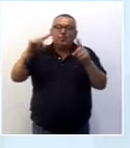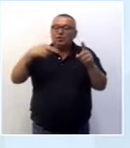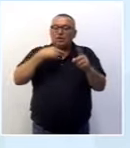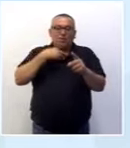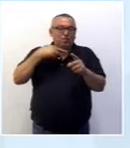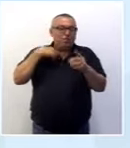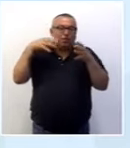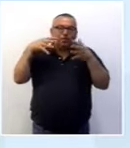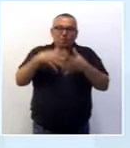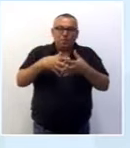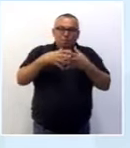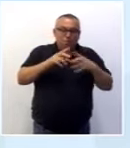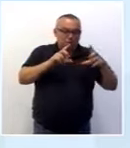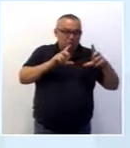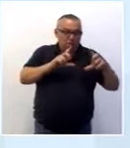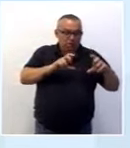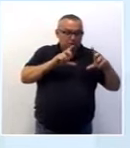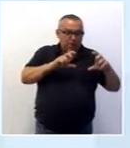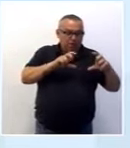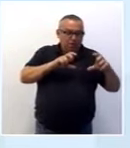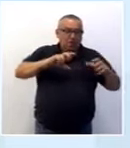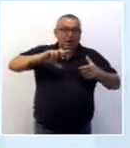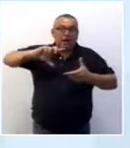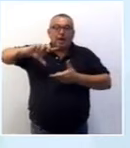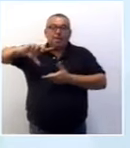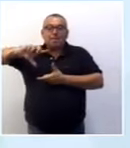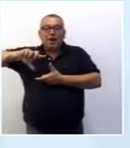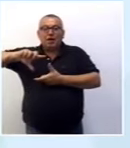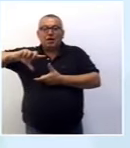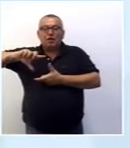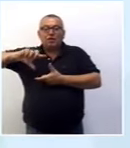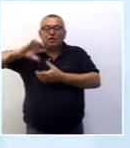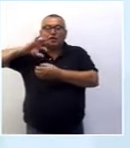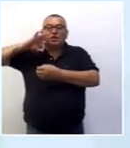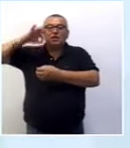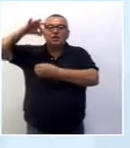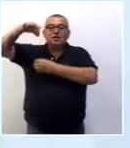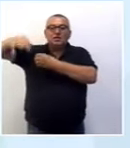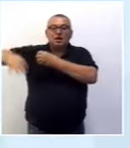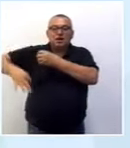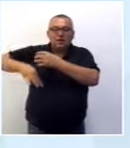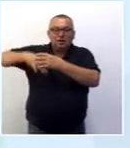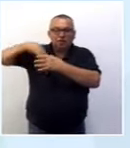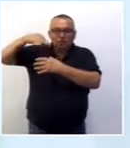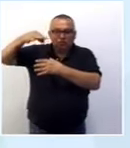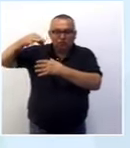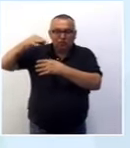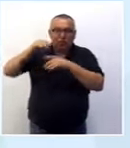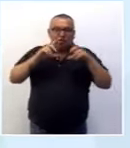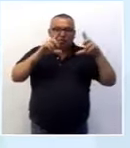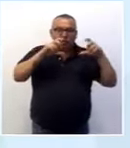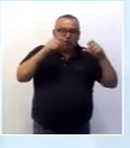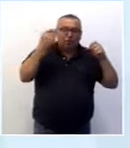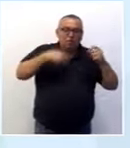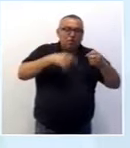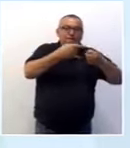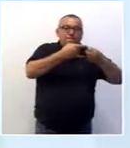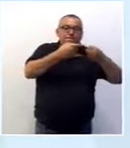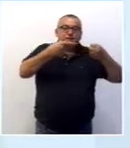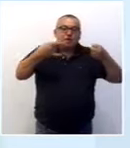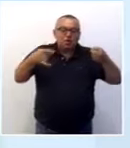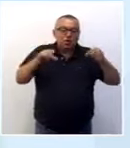confundir fotografias e imagens de satélite, tá? Fotografia, né, eu preciso lá ter o filme,